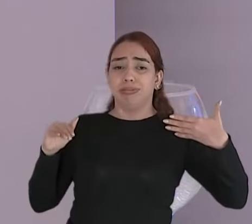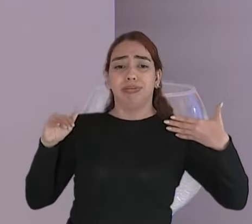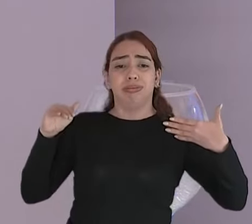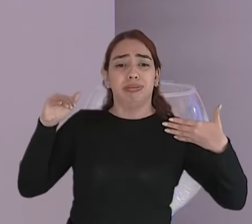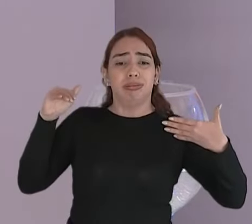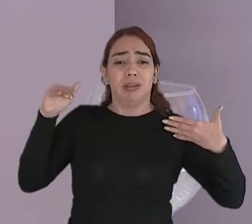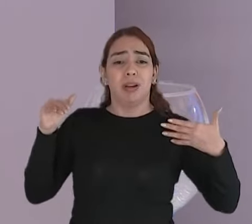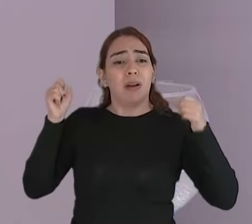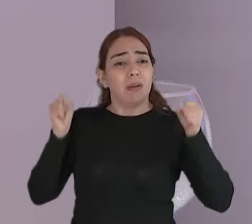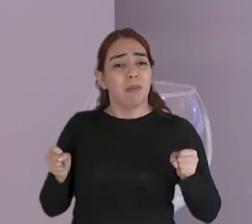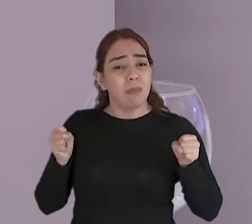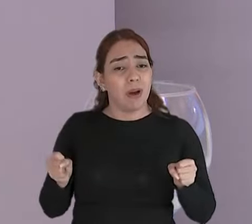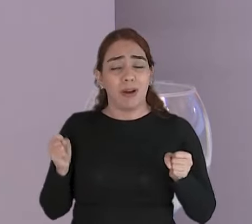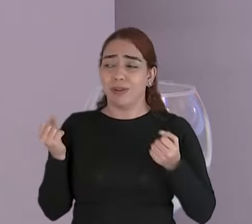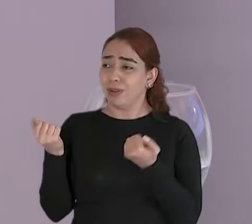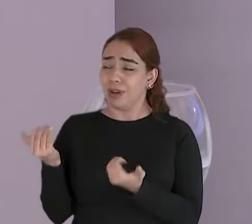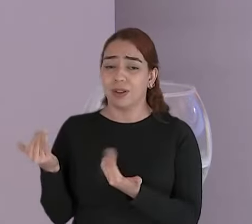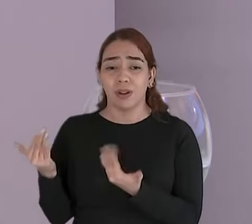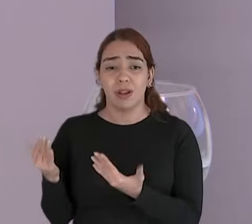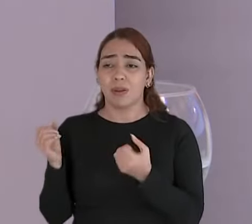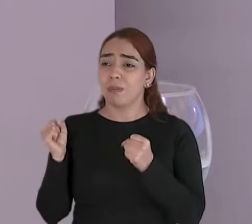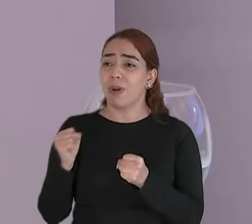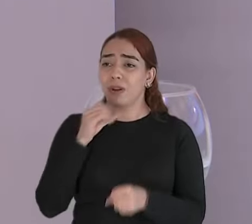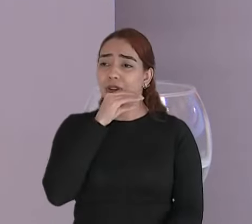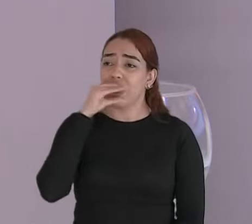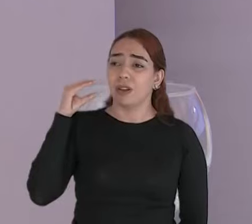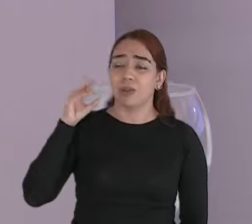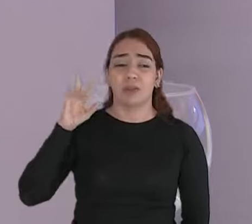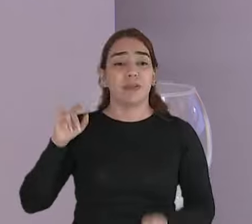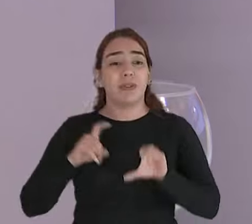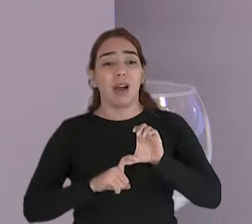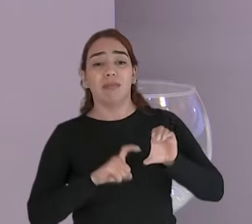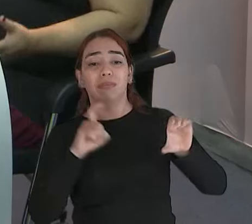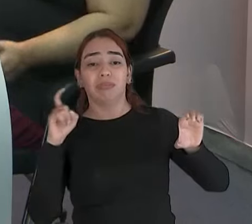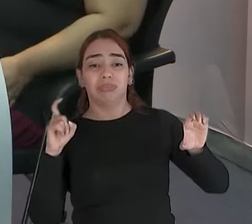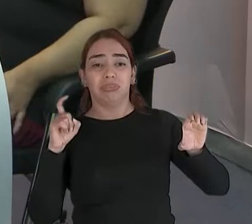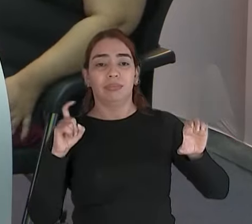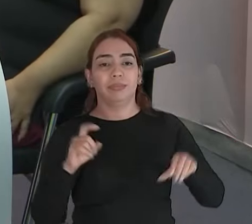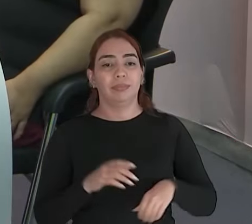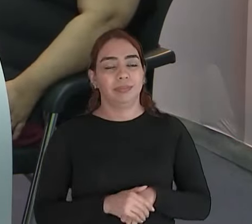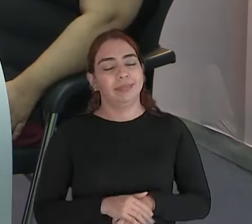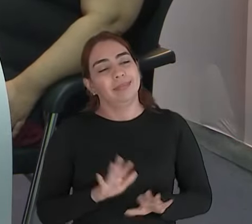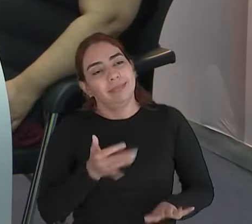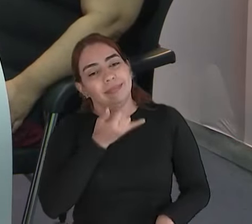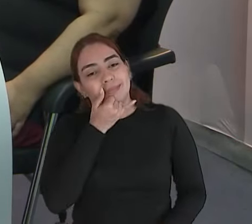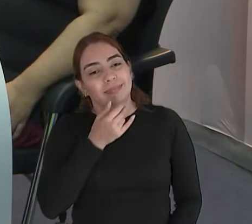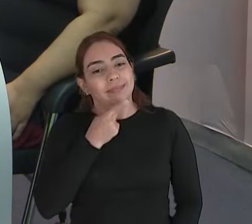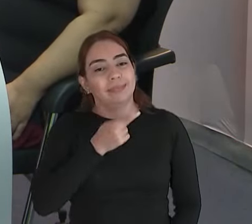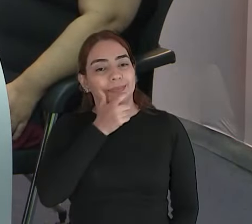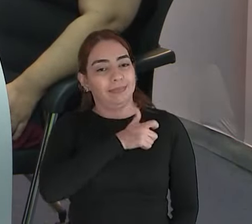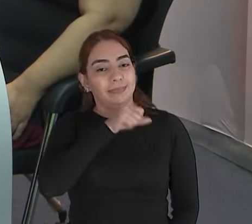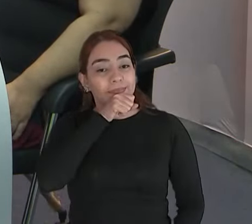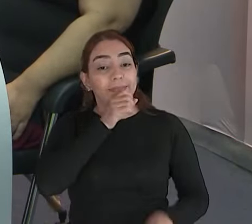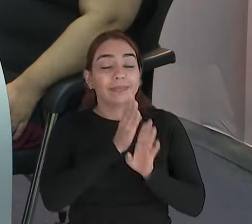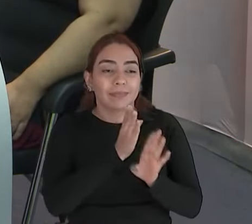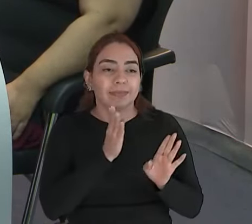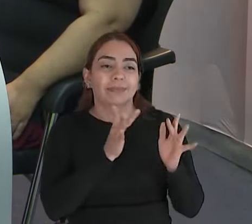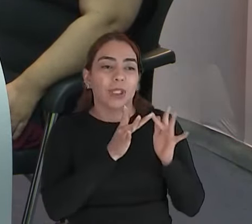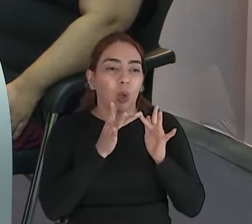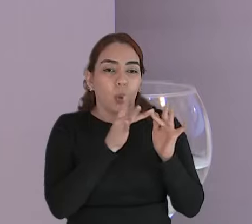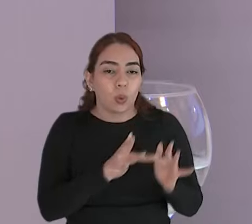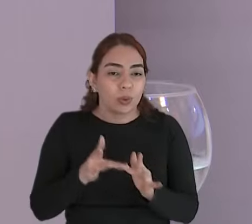E que vai virar um adolescente, que vai virar uma pessoa... Eu falo mais mãe, que é a pessoa da família com quem eu mais convivo. Claro, né? Mas aí que